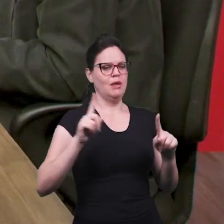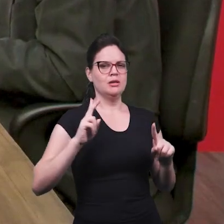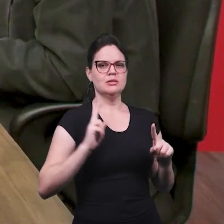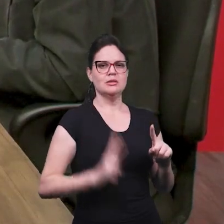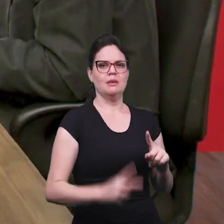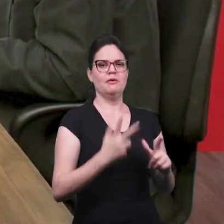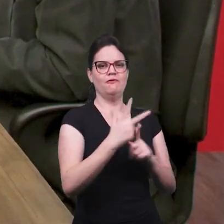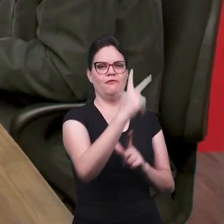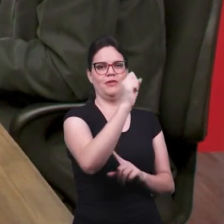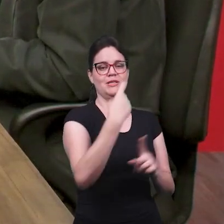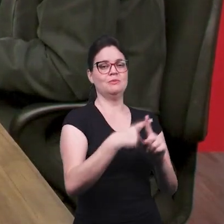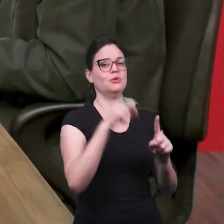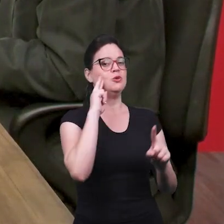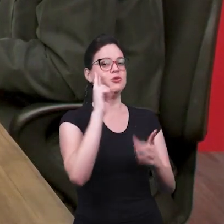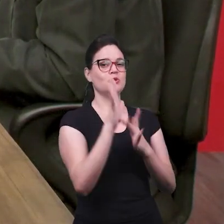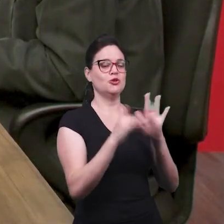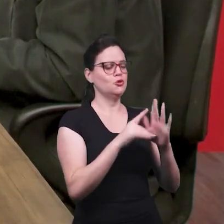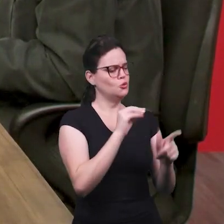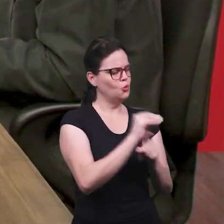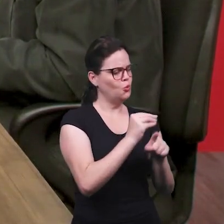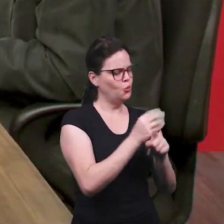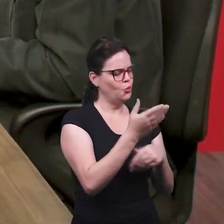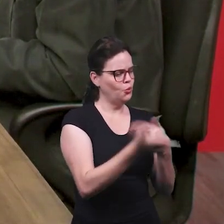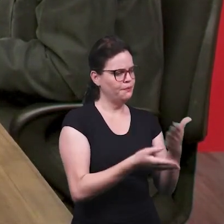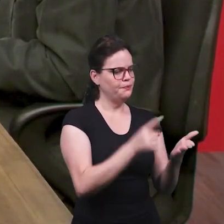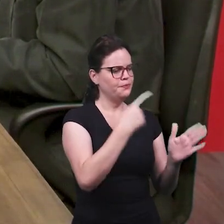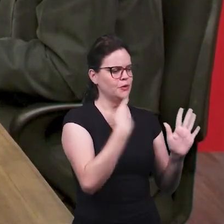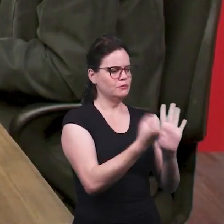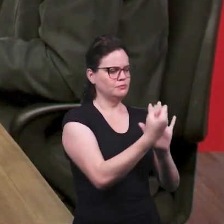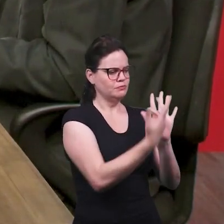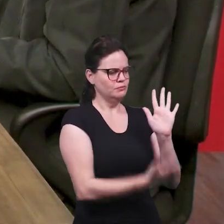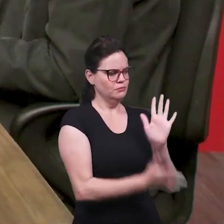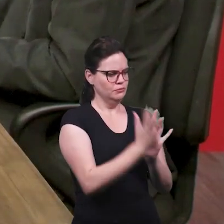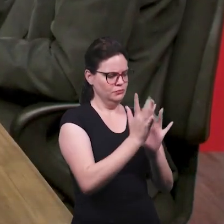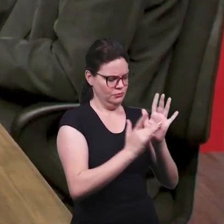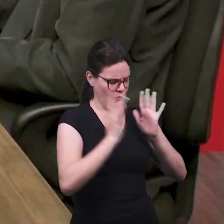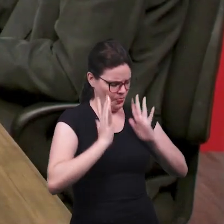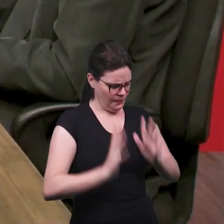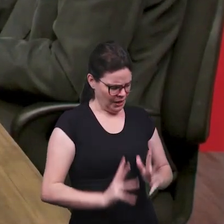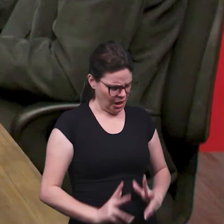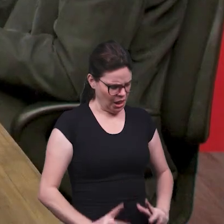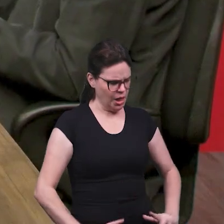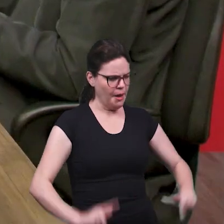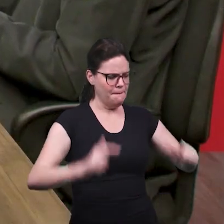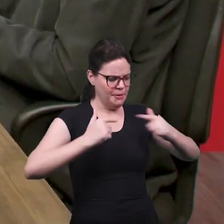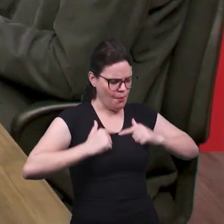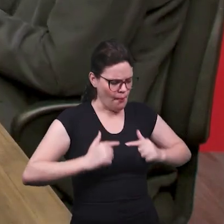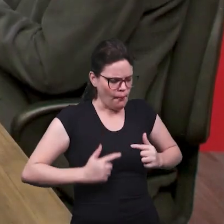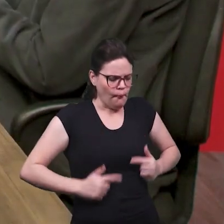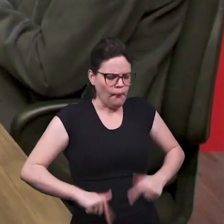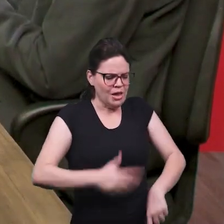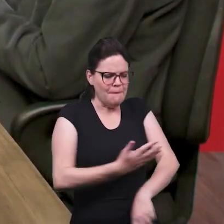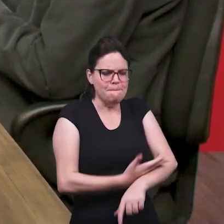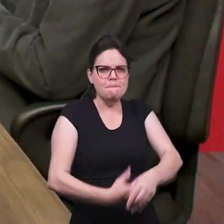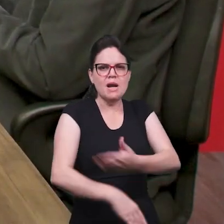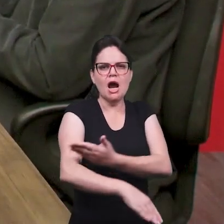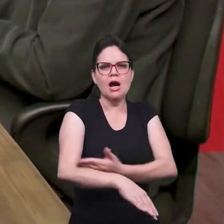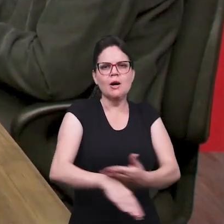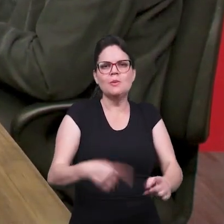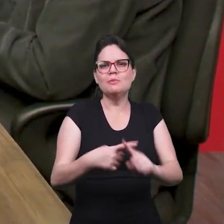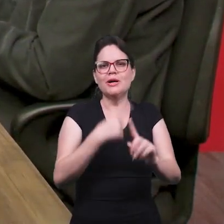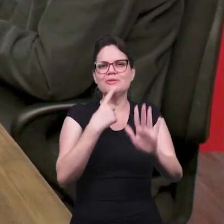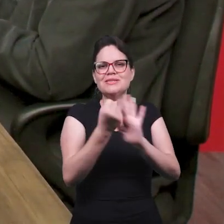E ele continua falando, lavaram as suas vestes e as branquearam no sangue do Cordeiro. Então a igreja sempre usou o